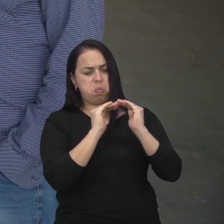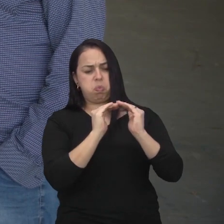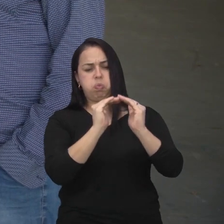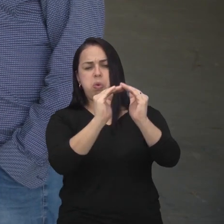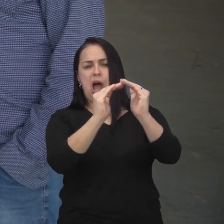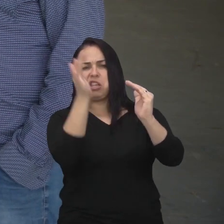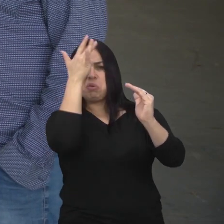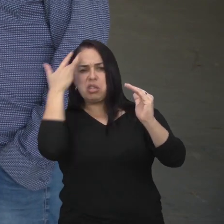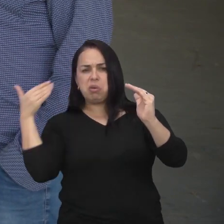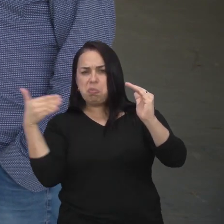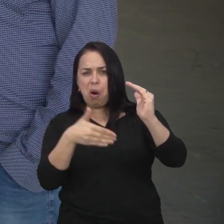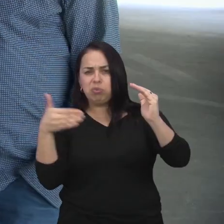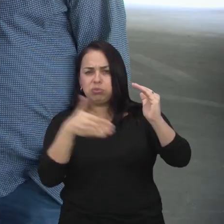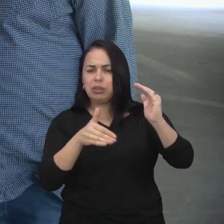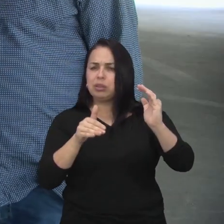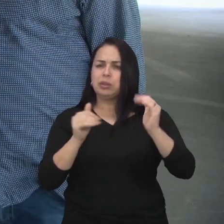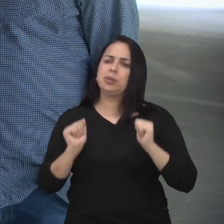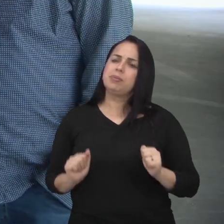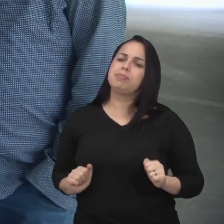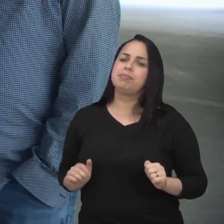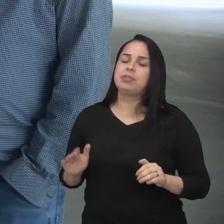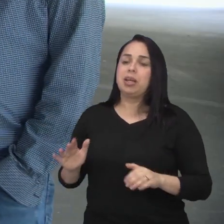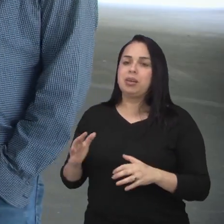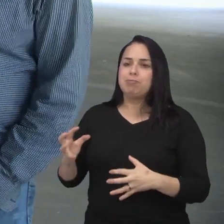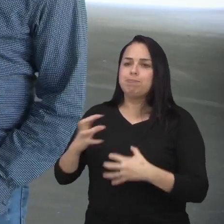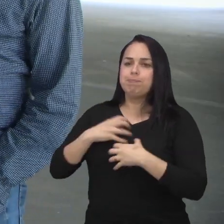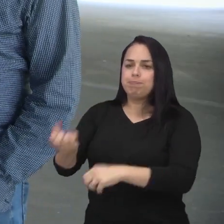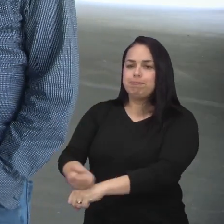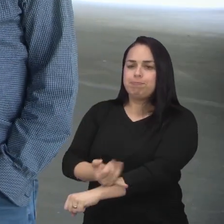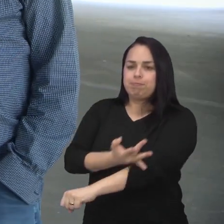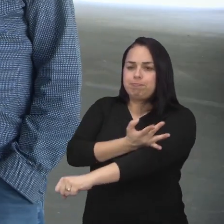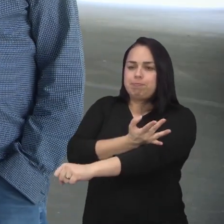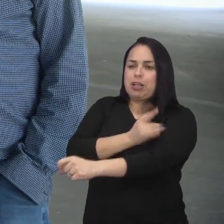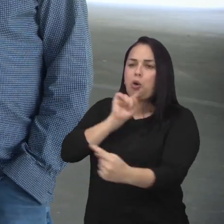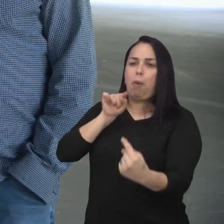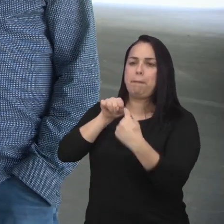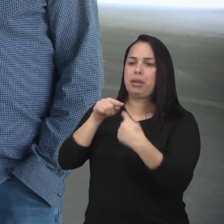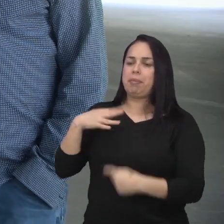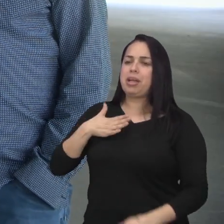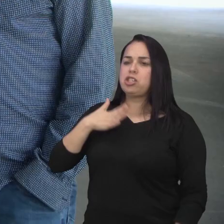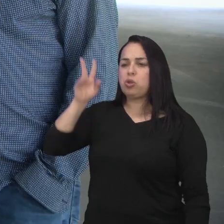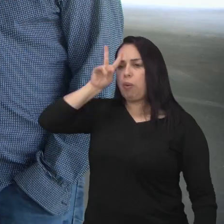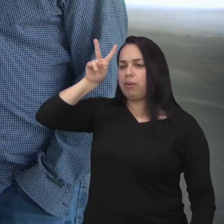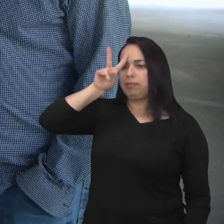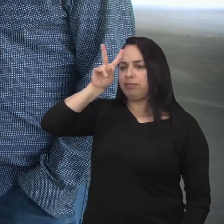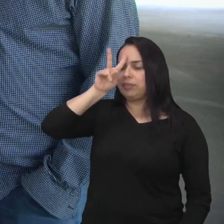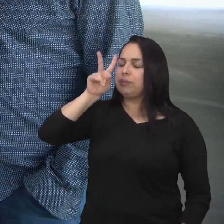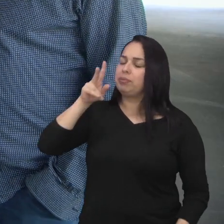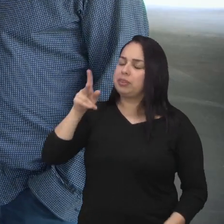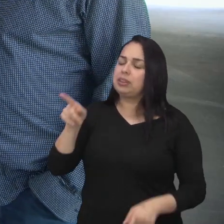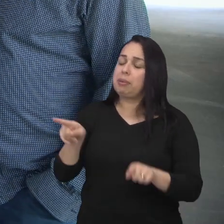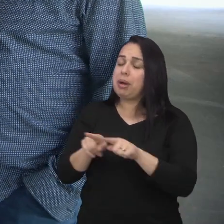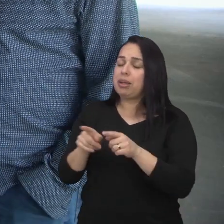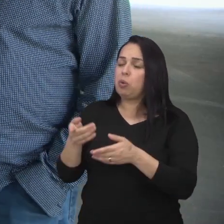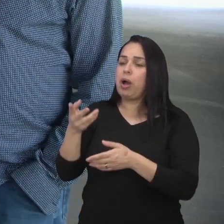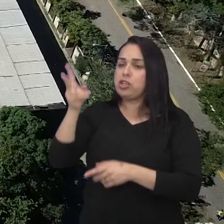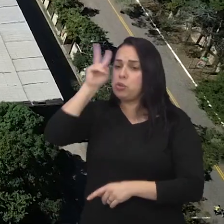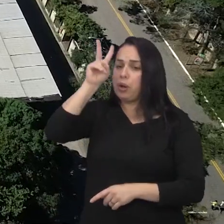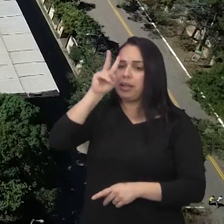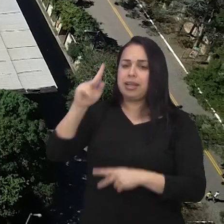realmente, tão disponível? Olha, eu me arrepio porque faz parte da minha história e da relação com a